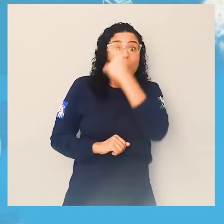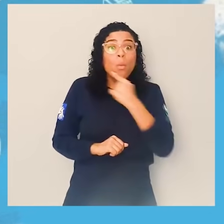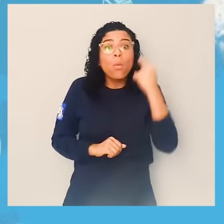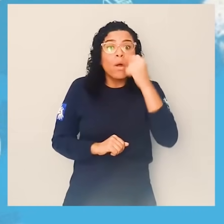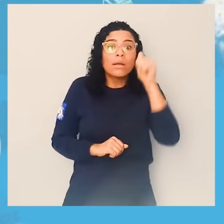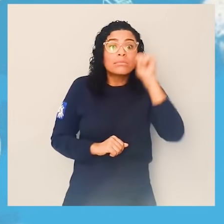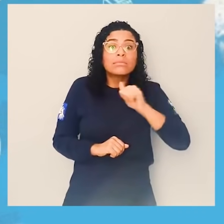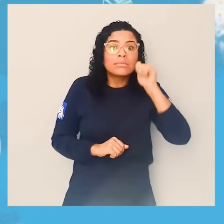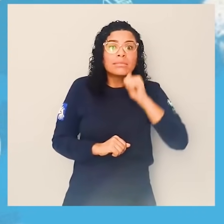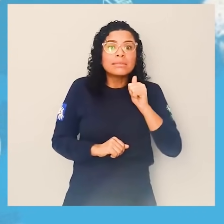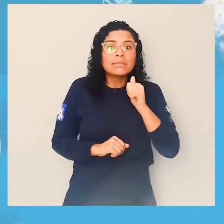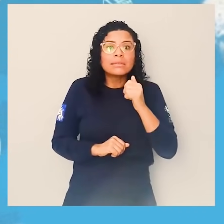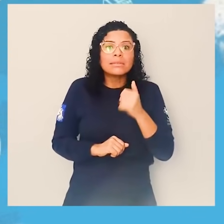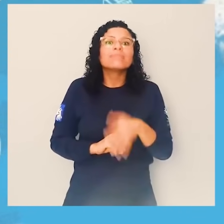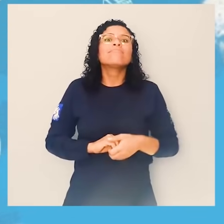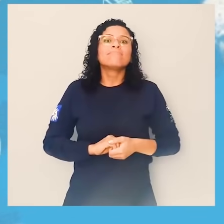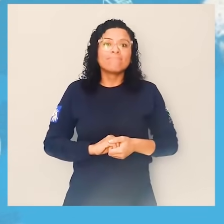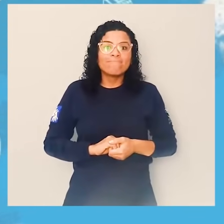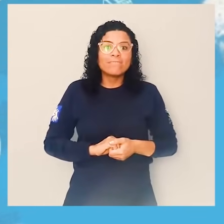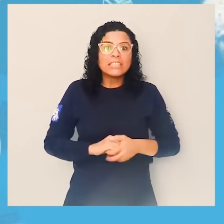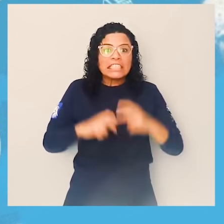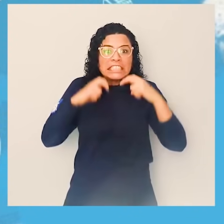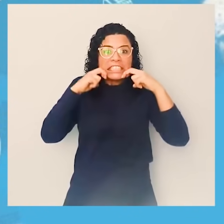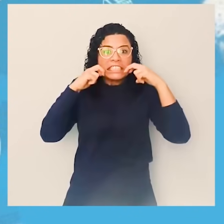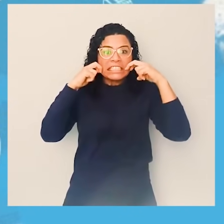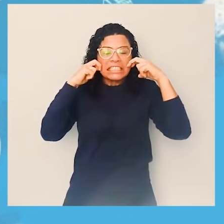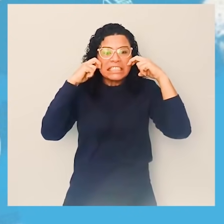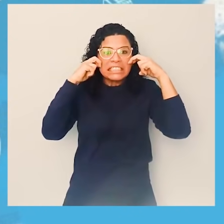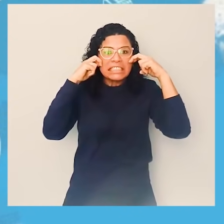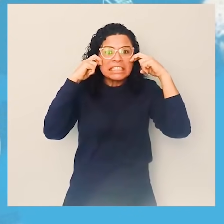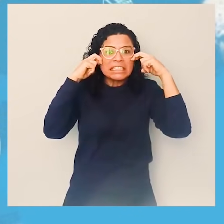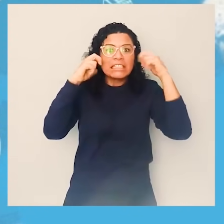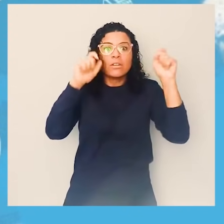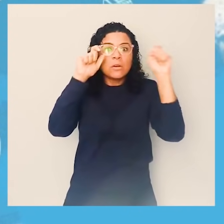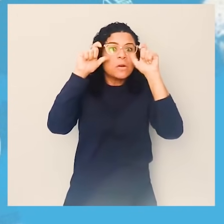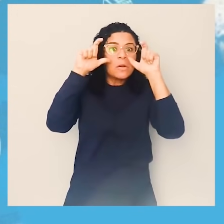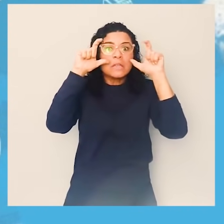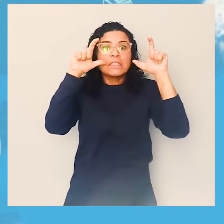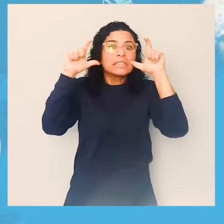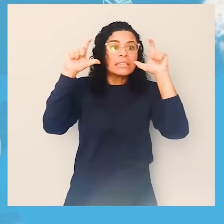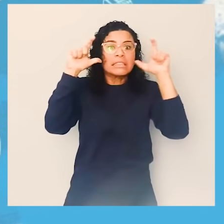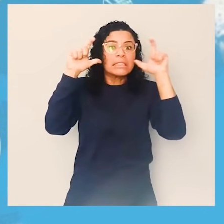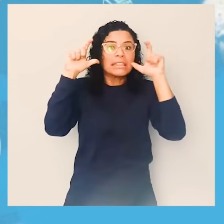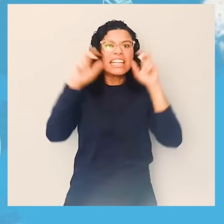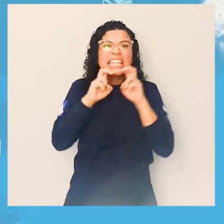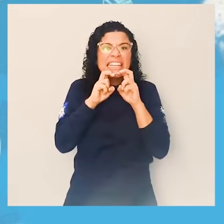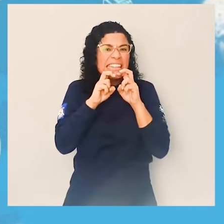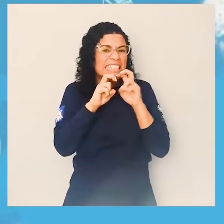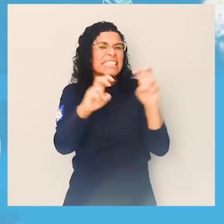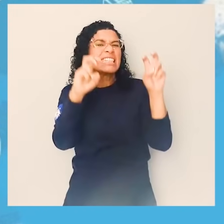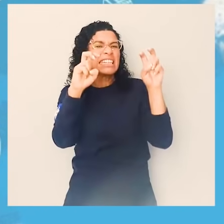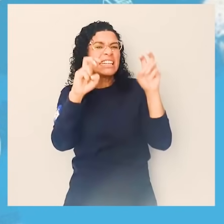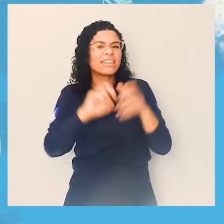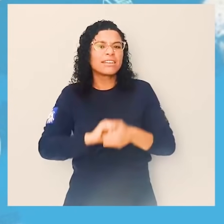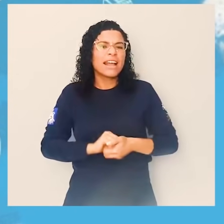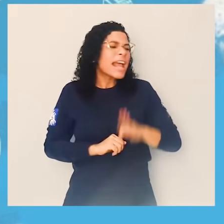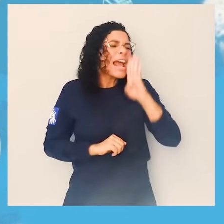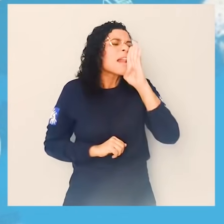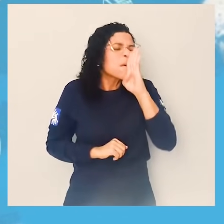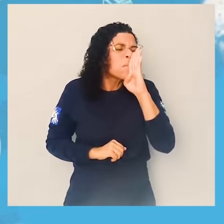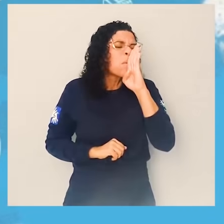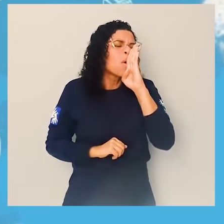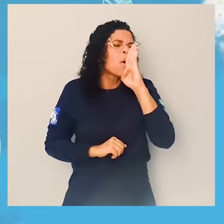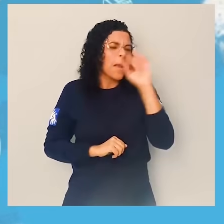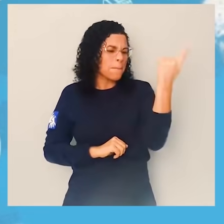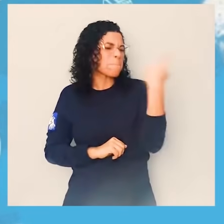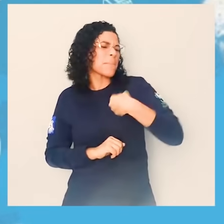cara da menininha. Ela ficou vermelhinha também, arregalou uns olhos muito brilhantes e gritou com toda a força: